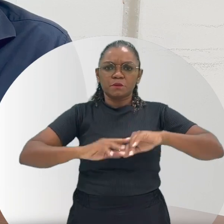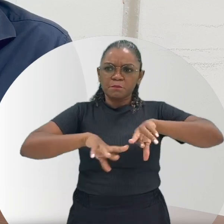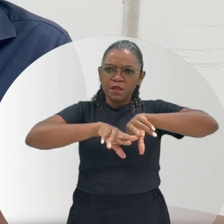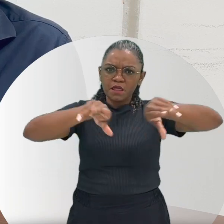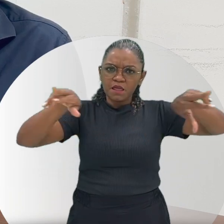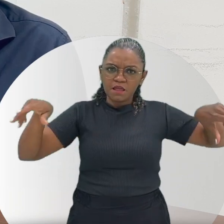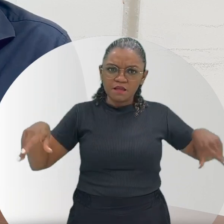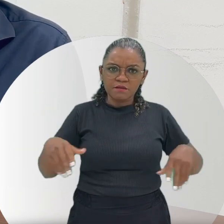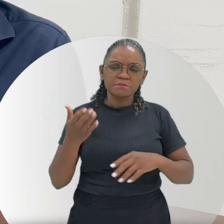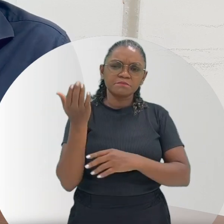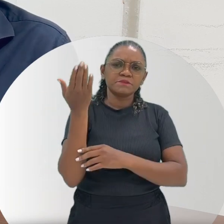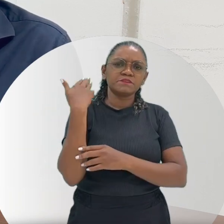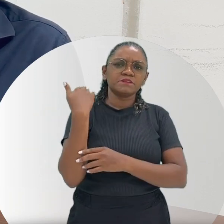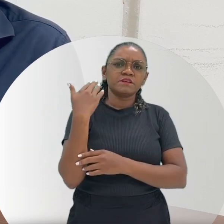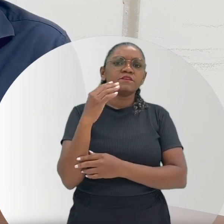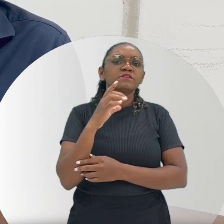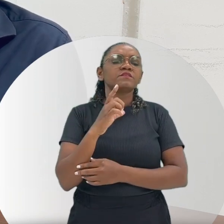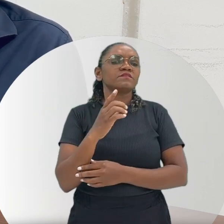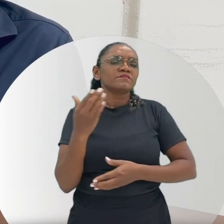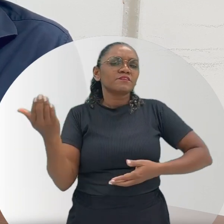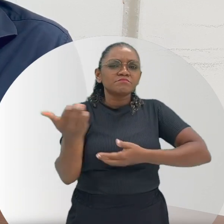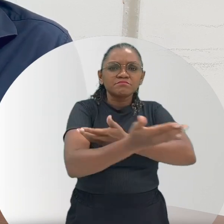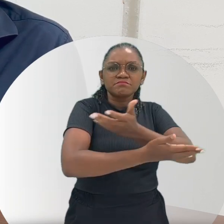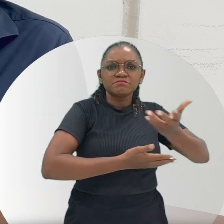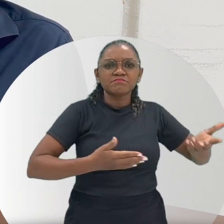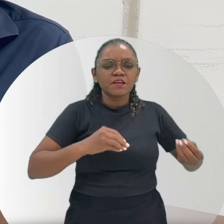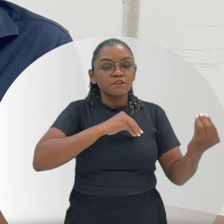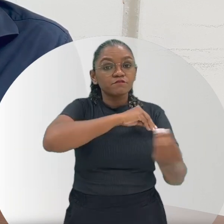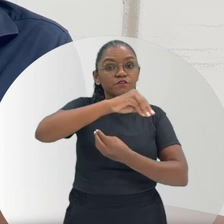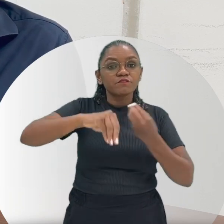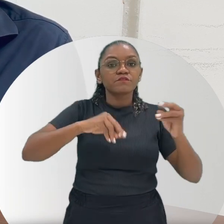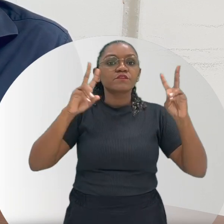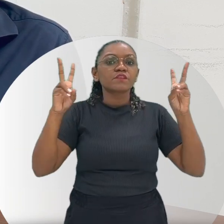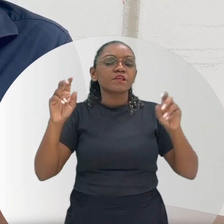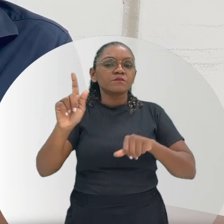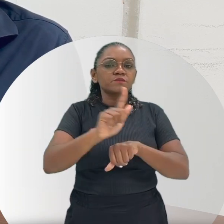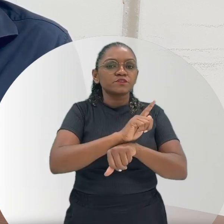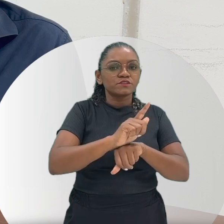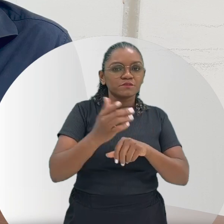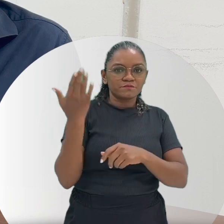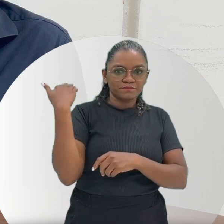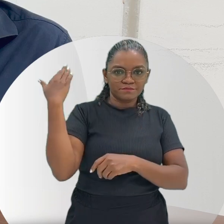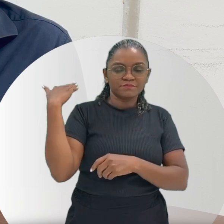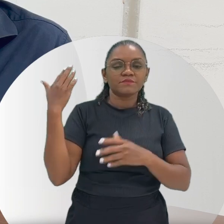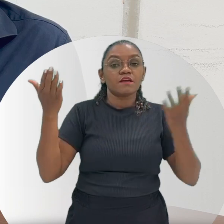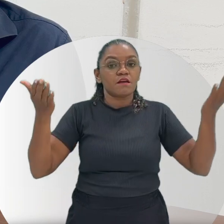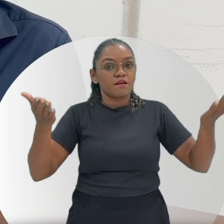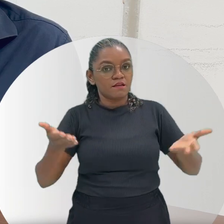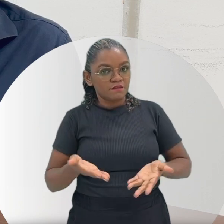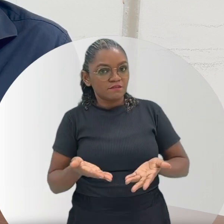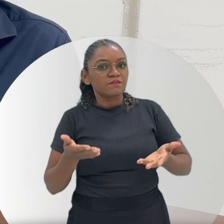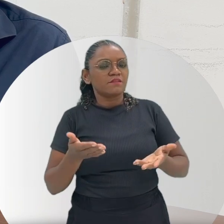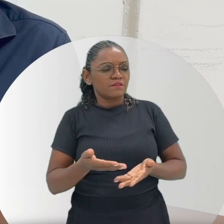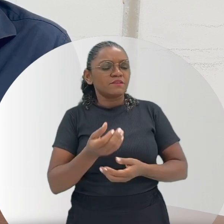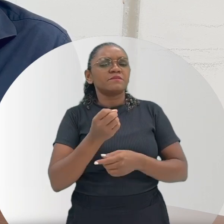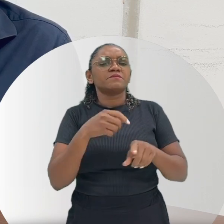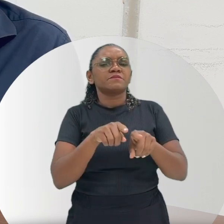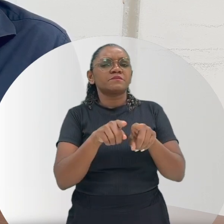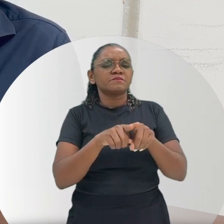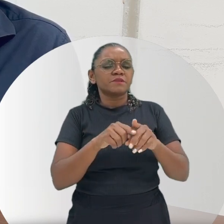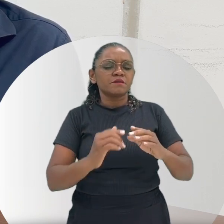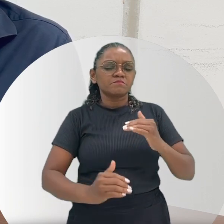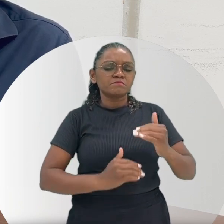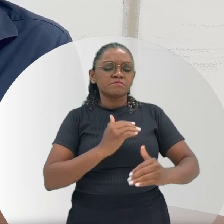todos estavam envolvidos de certa forma na decisão de gestão na época, né? E isso foi uma